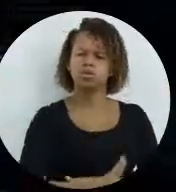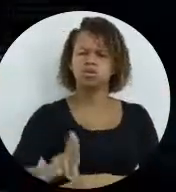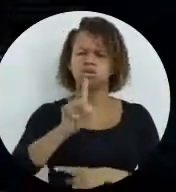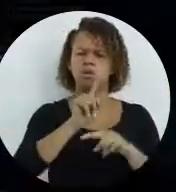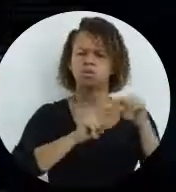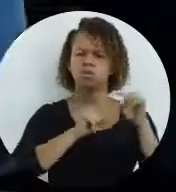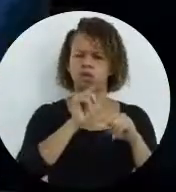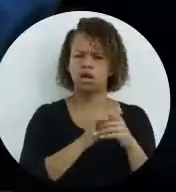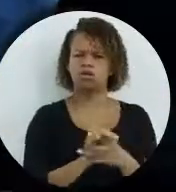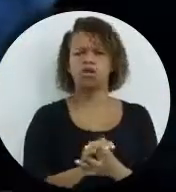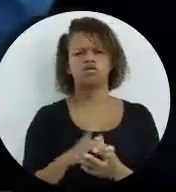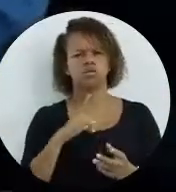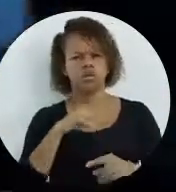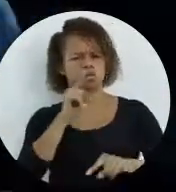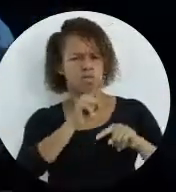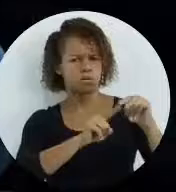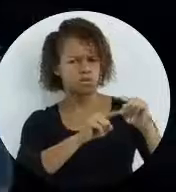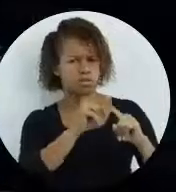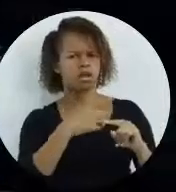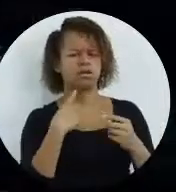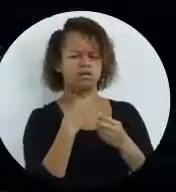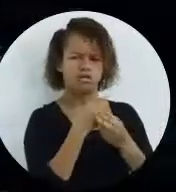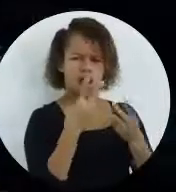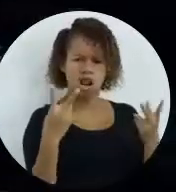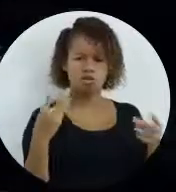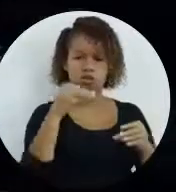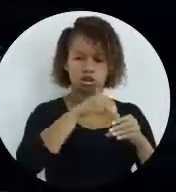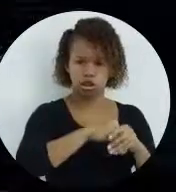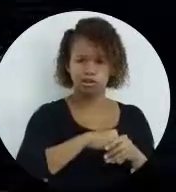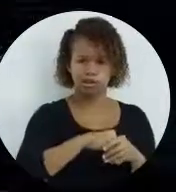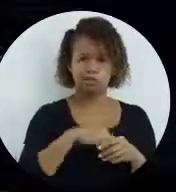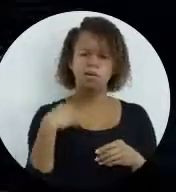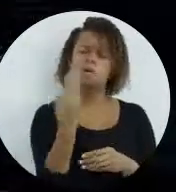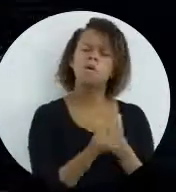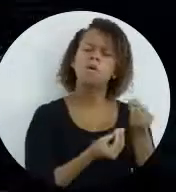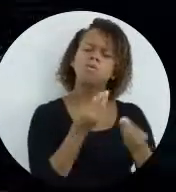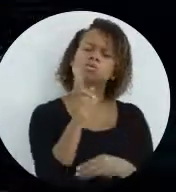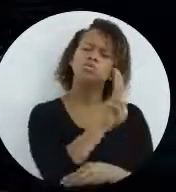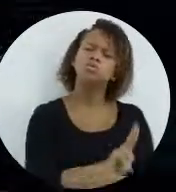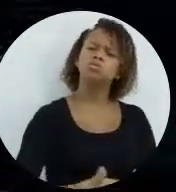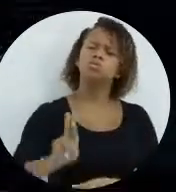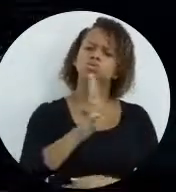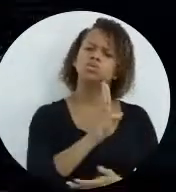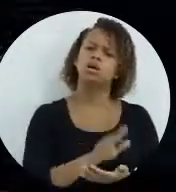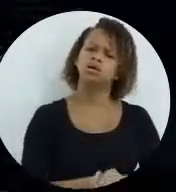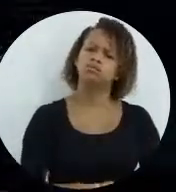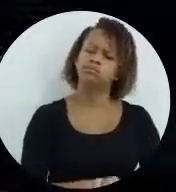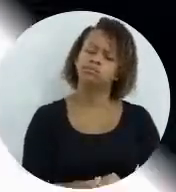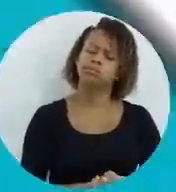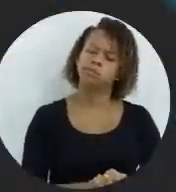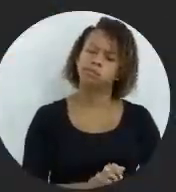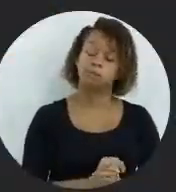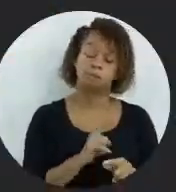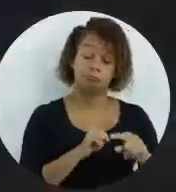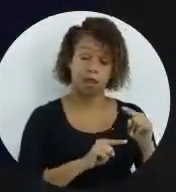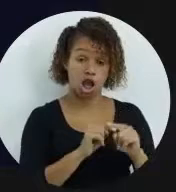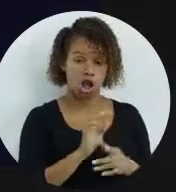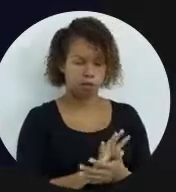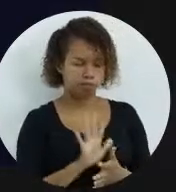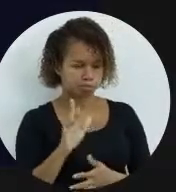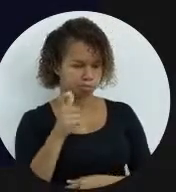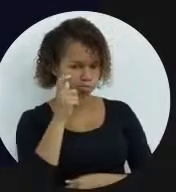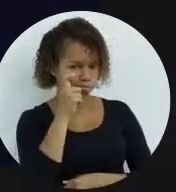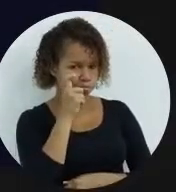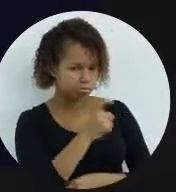esses objetos? A gente tem os objetos que têm valores dentro dele, mas como é que a gente usa esse objeto, certo?